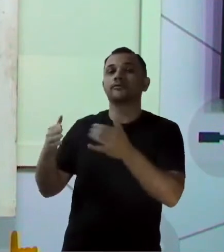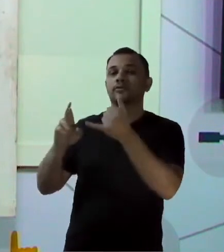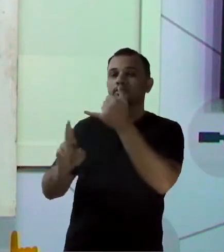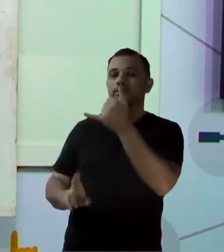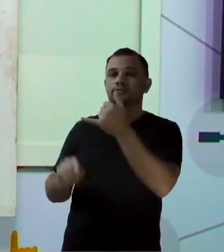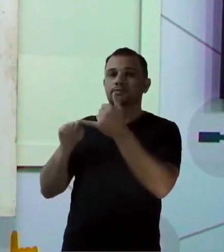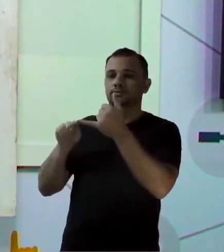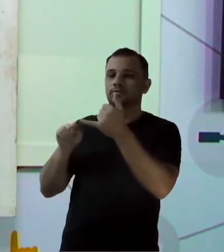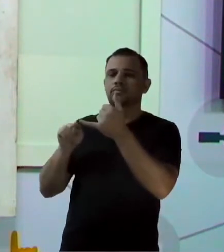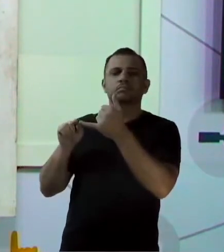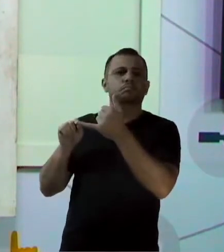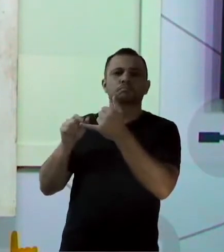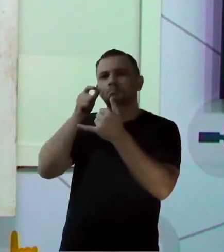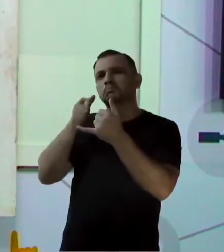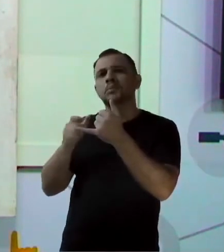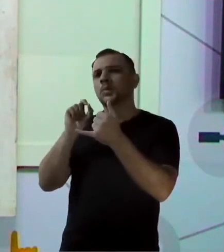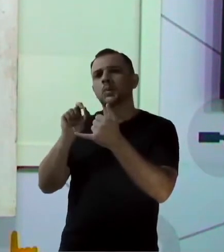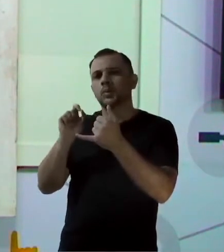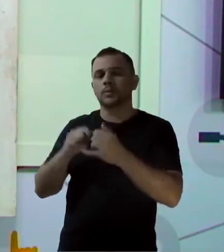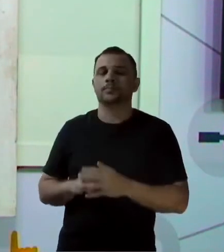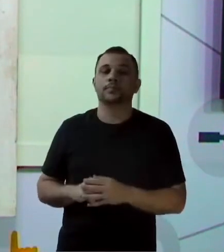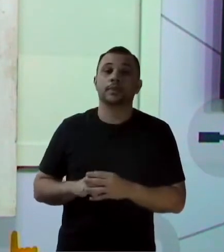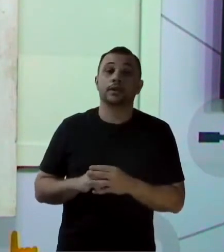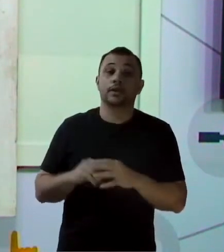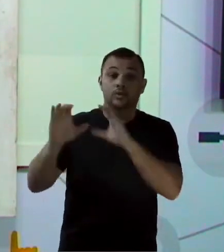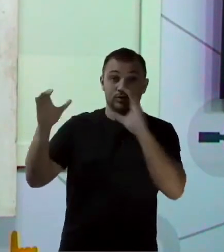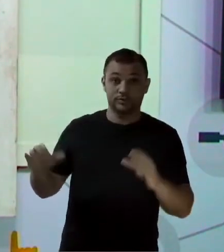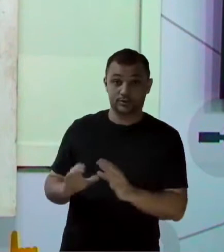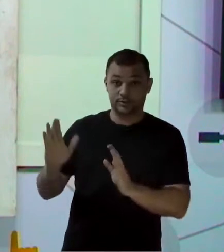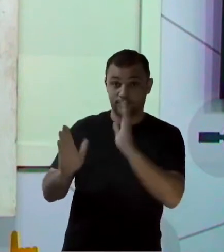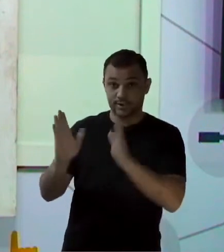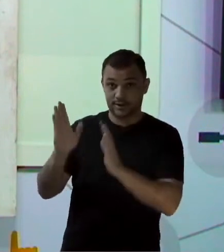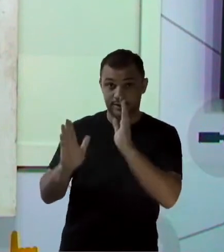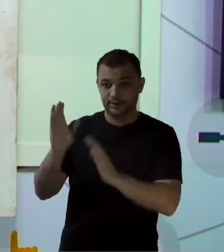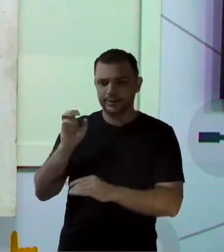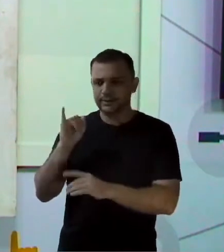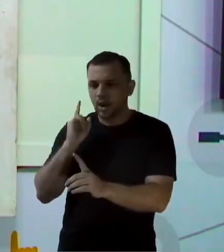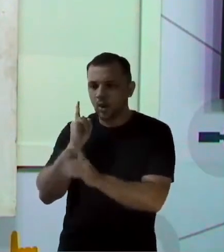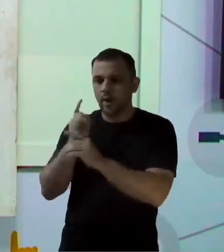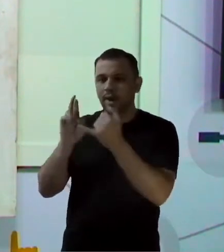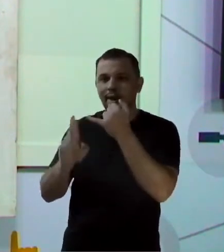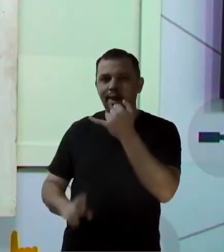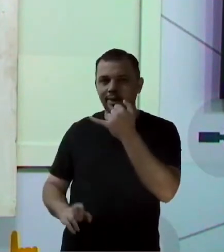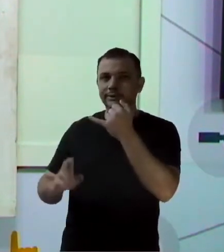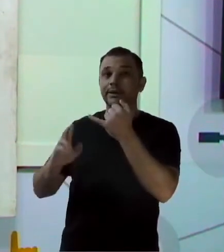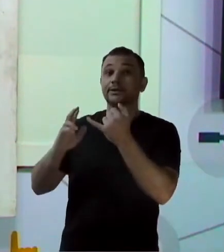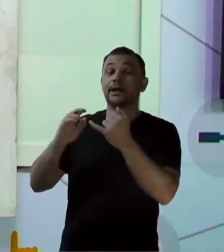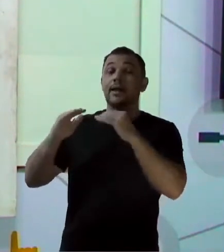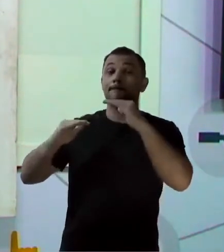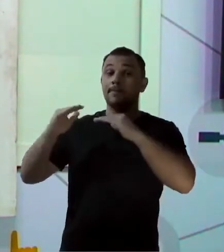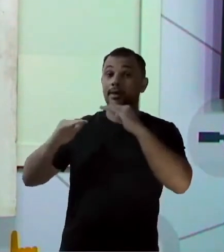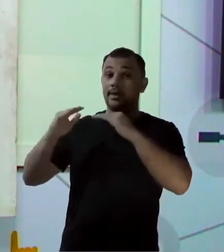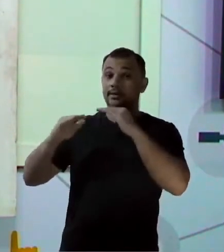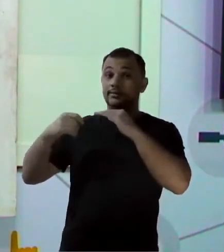Da associação em paralelo, se eu for calcular a resistência equivalente, eu vou somar, mas não igual a esse